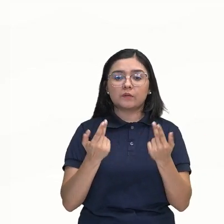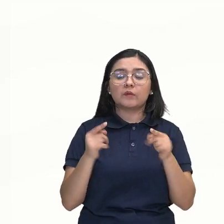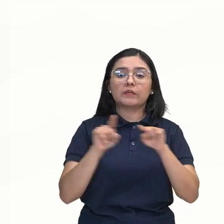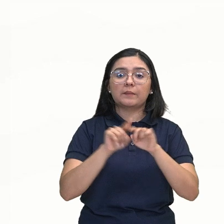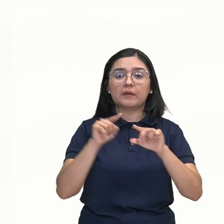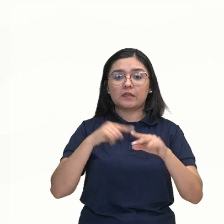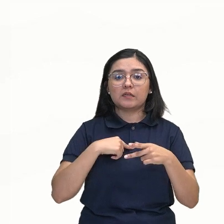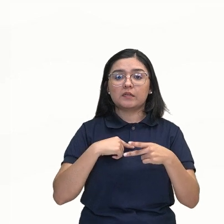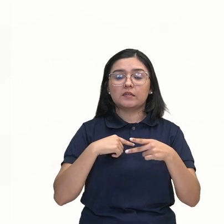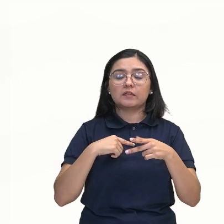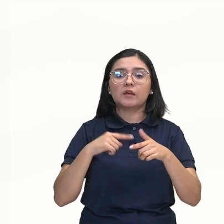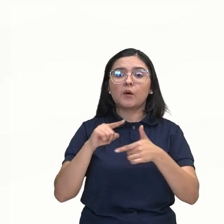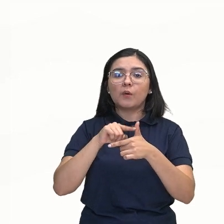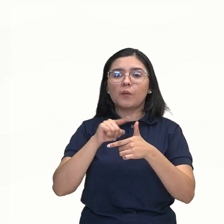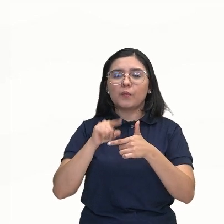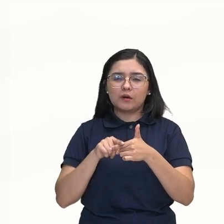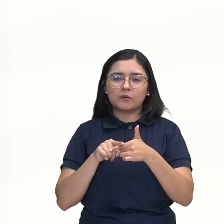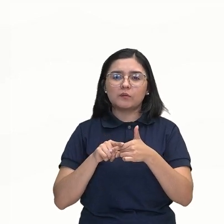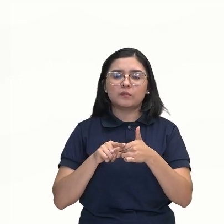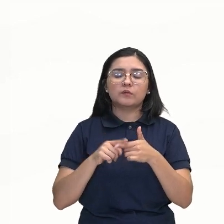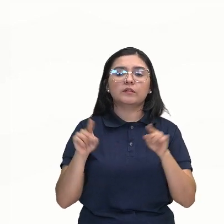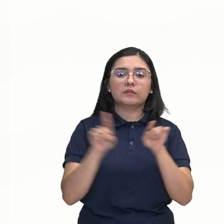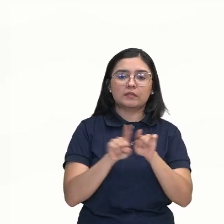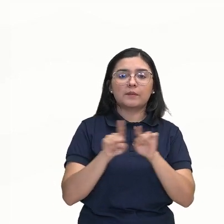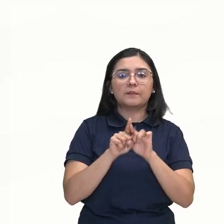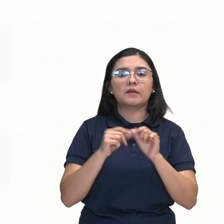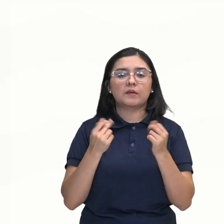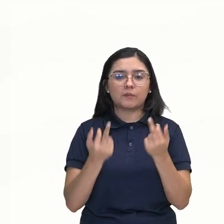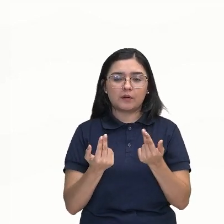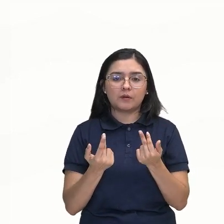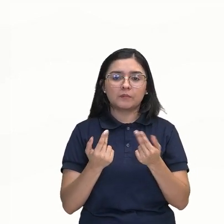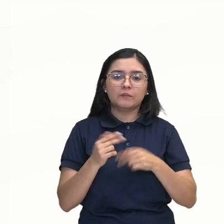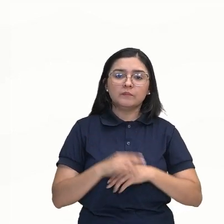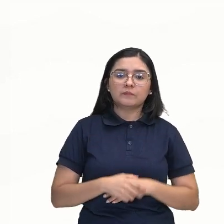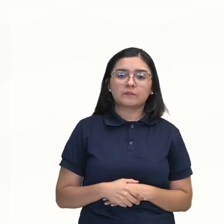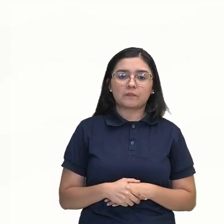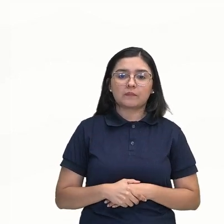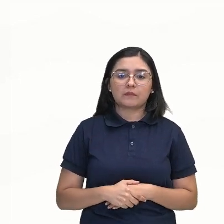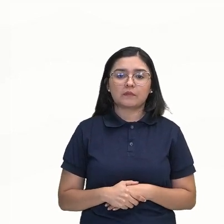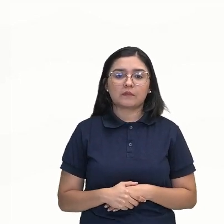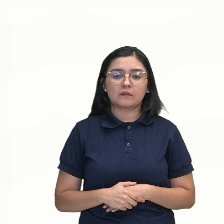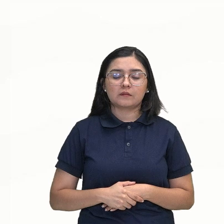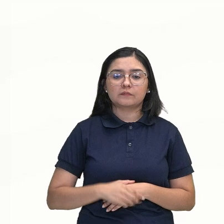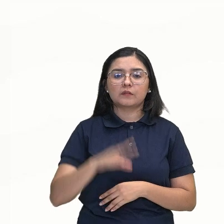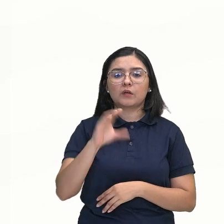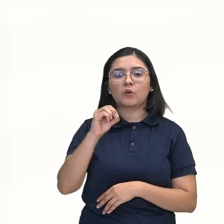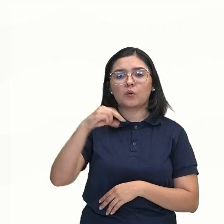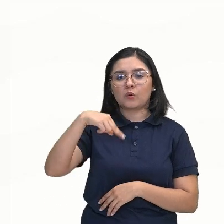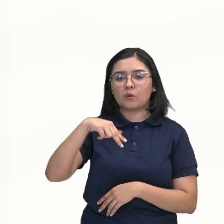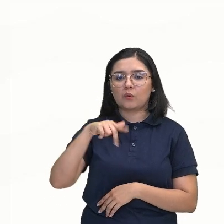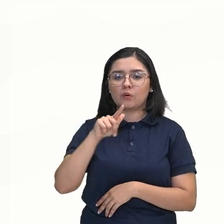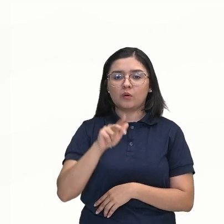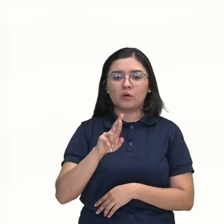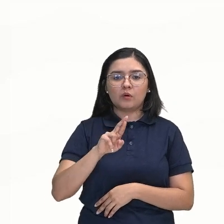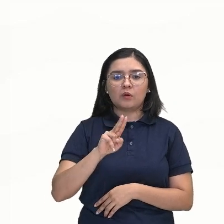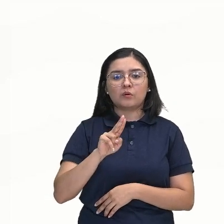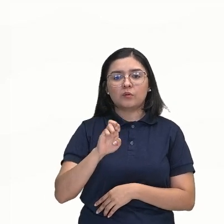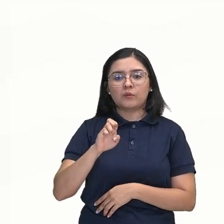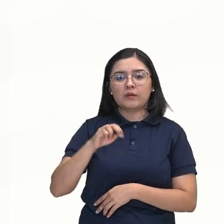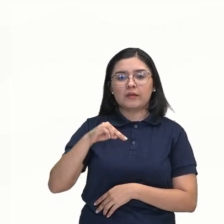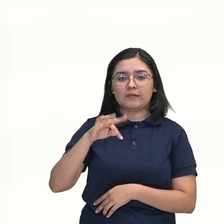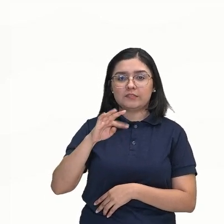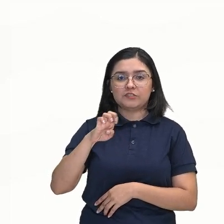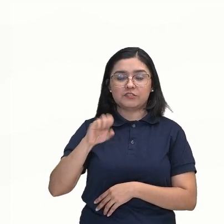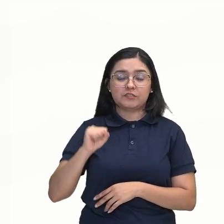ângulos internos são congruentes, tá? Congruentes significa